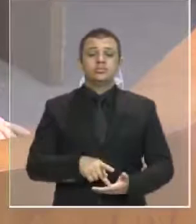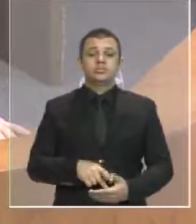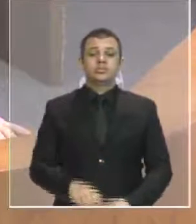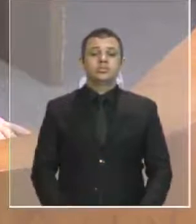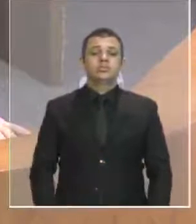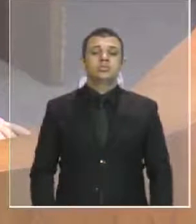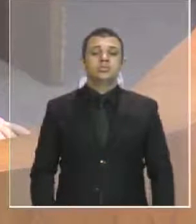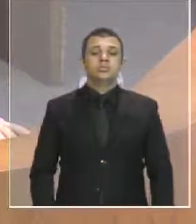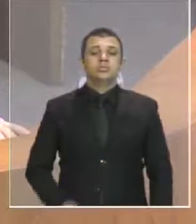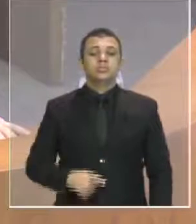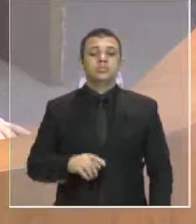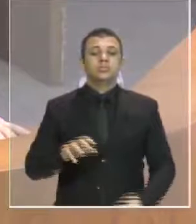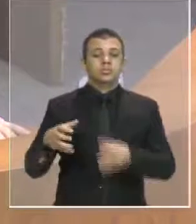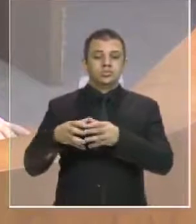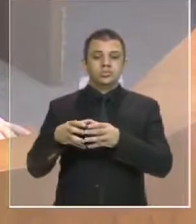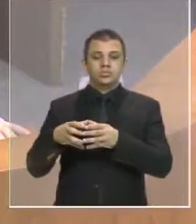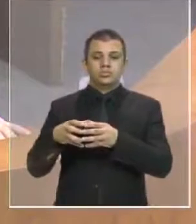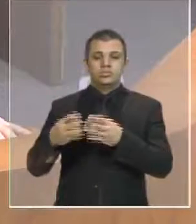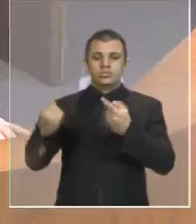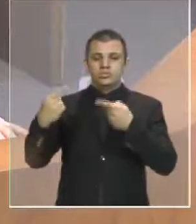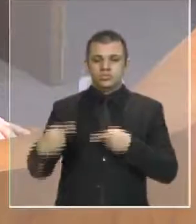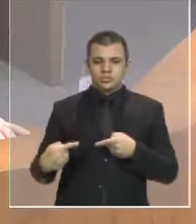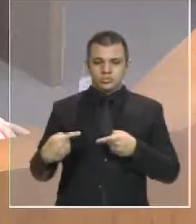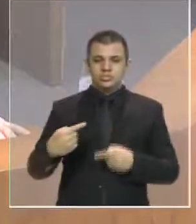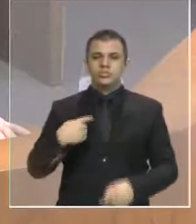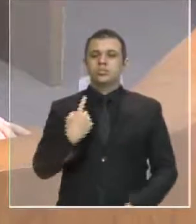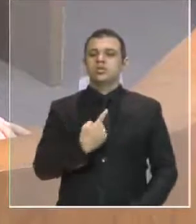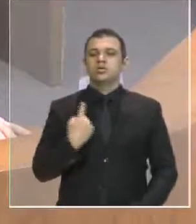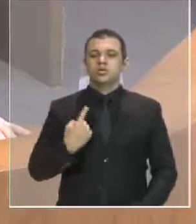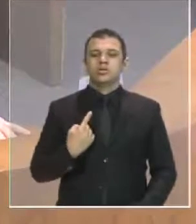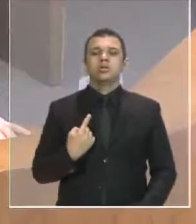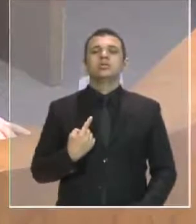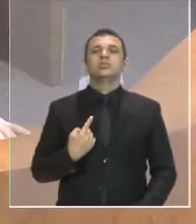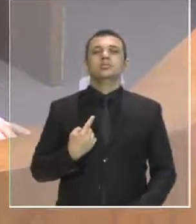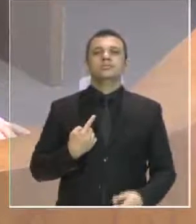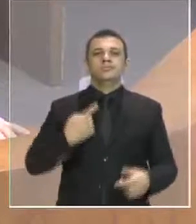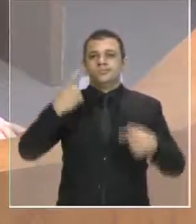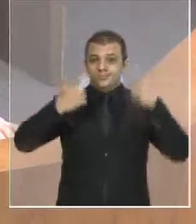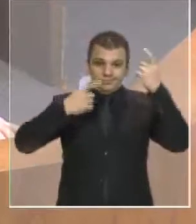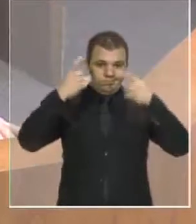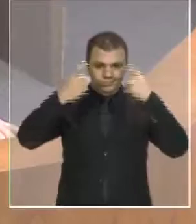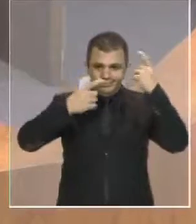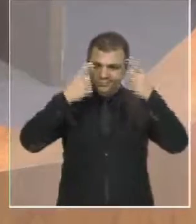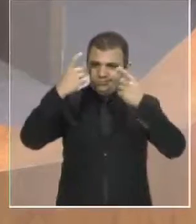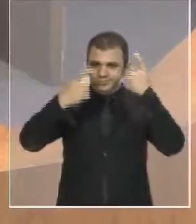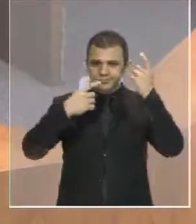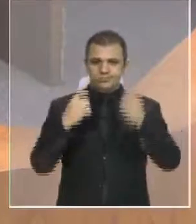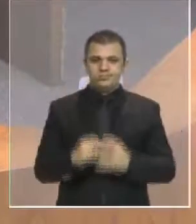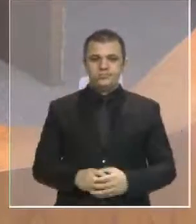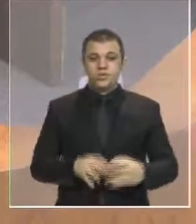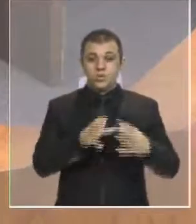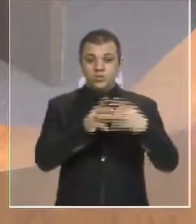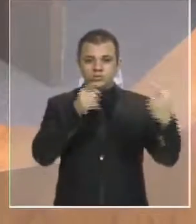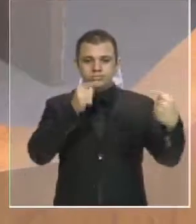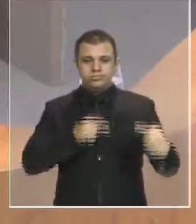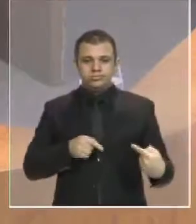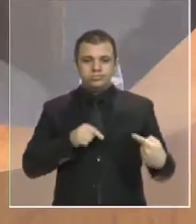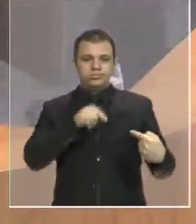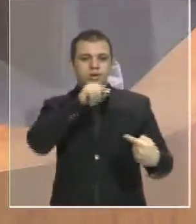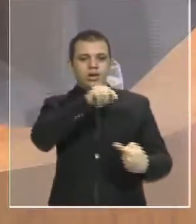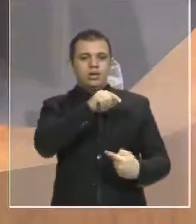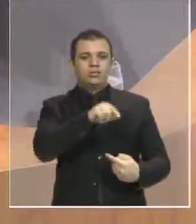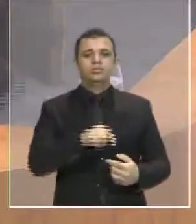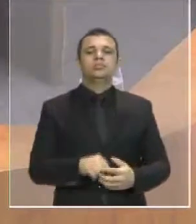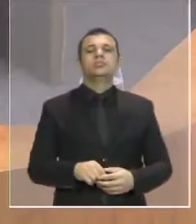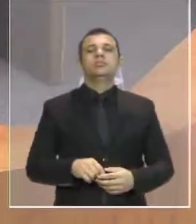a nossa oposição se desespere. A nossa oposição deixe de fazer